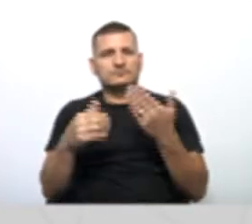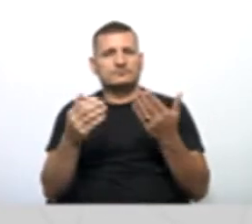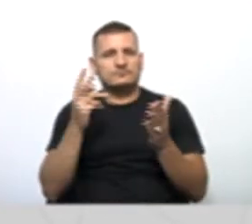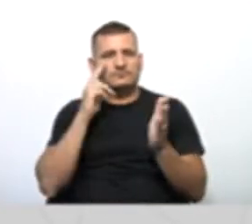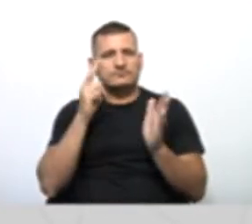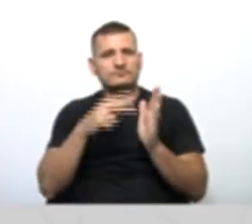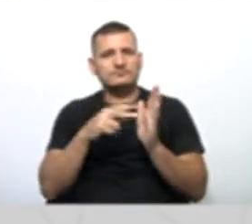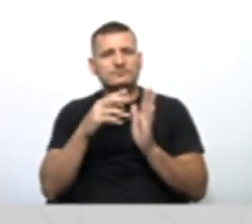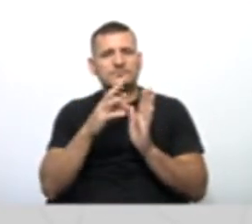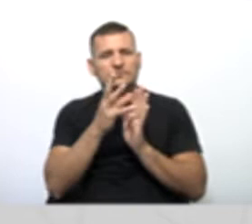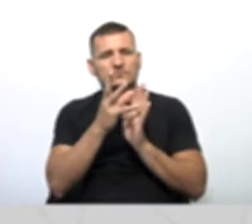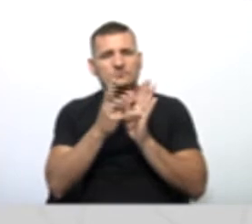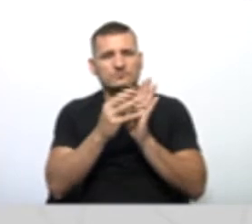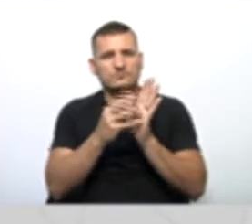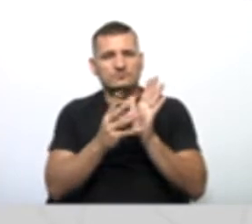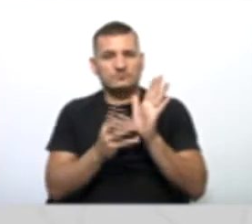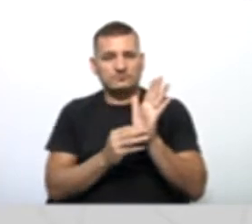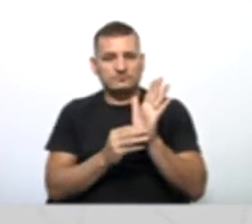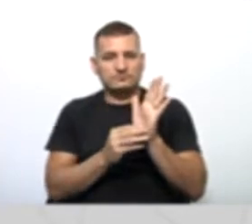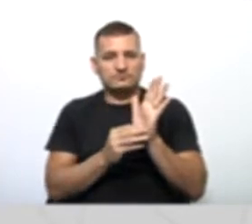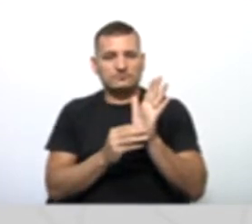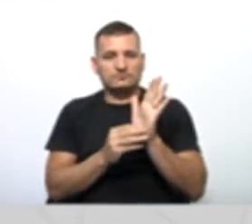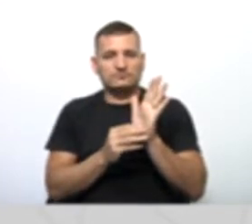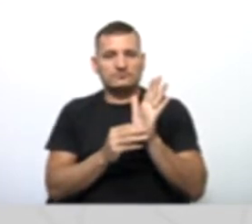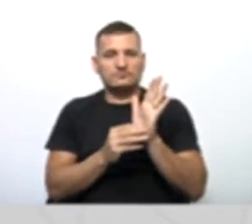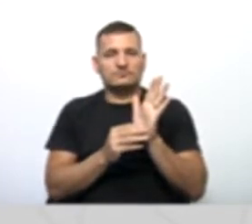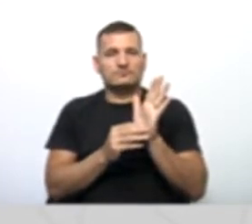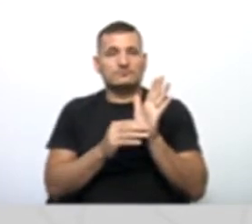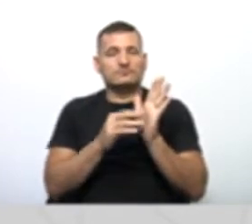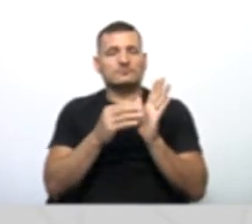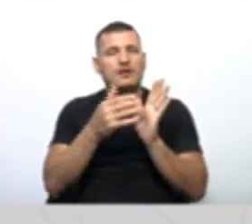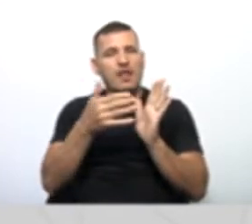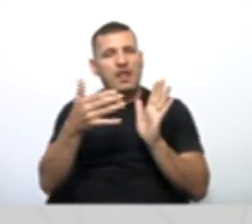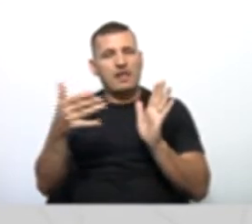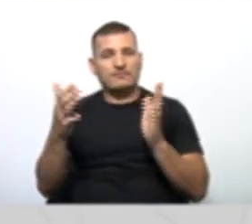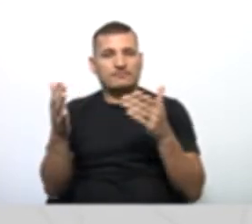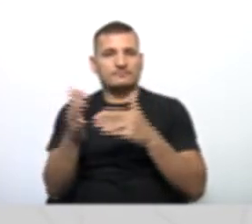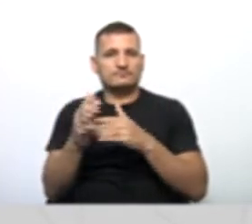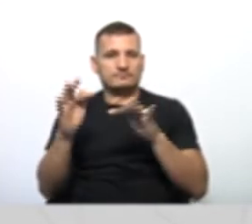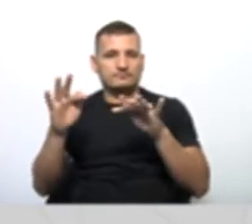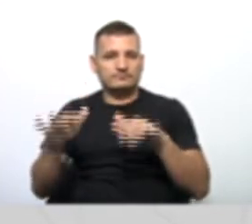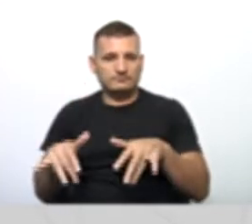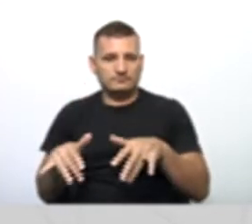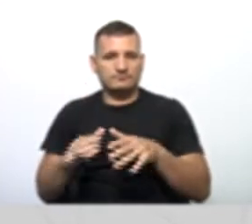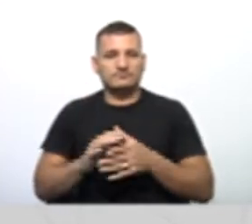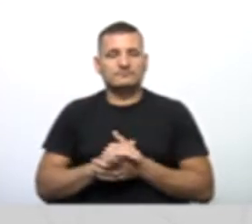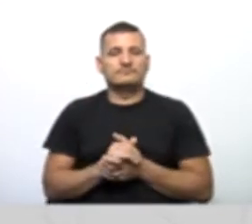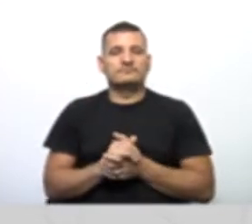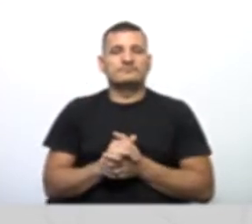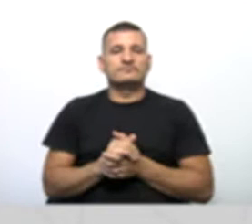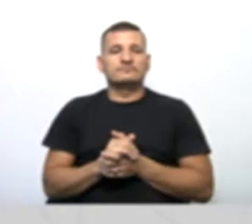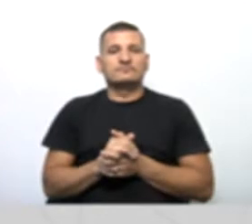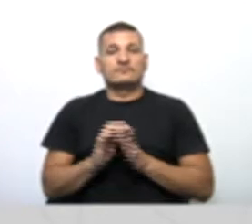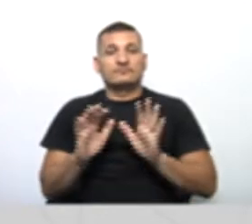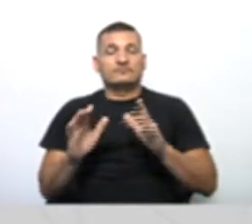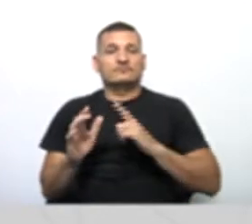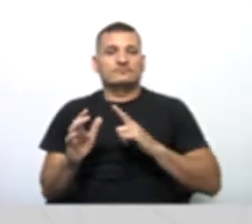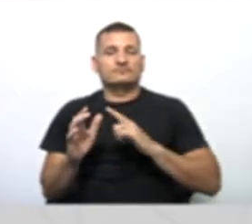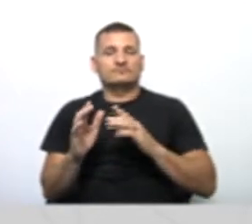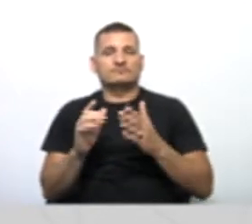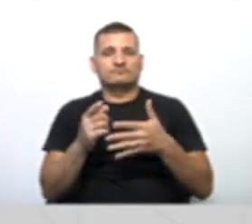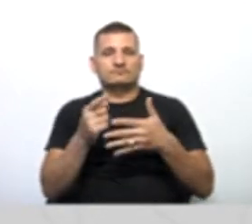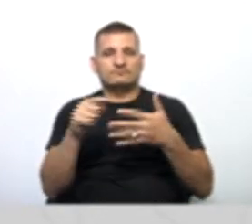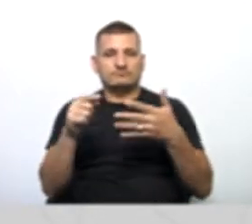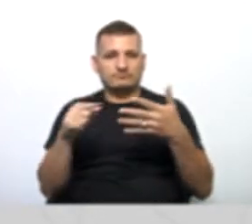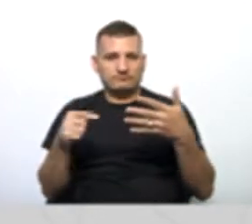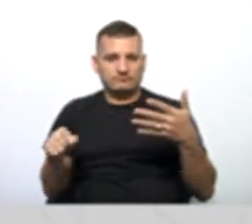passar do início até o fim do nosso conteúdo. Óbvio que nós temos alguns objetivos